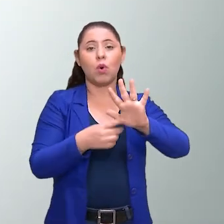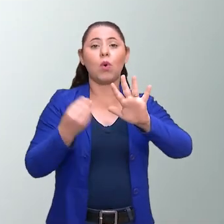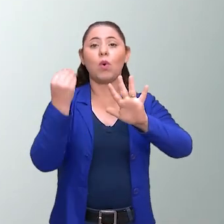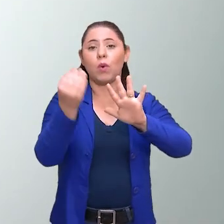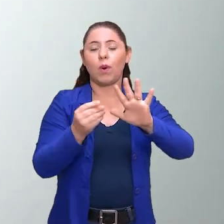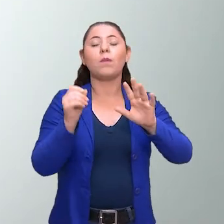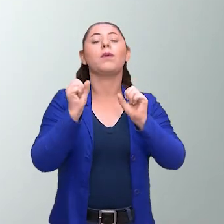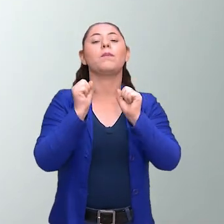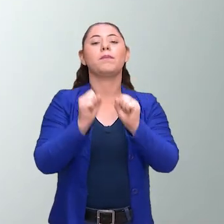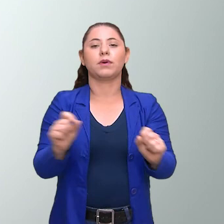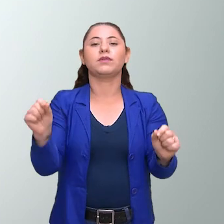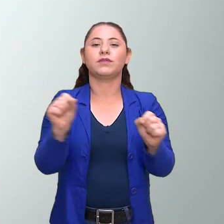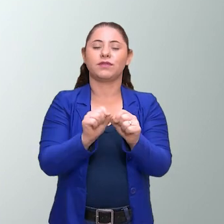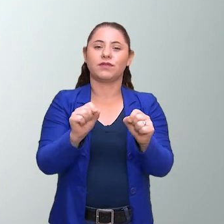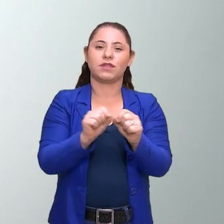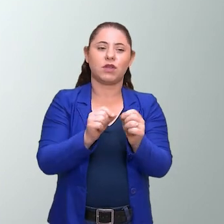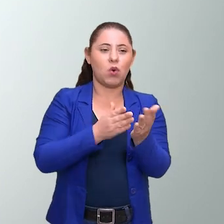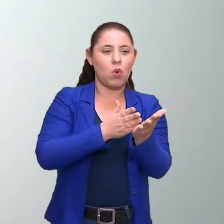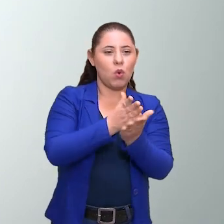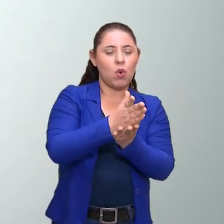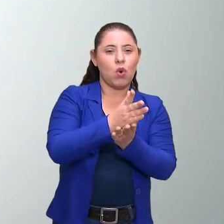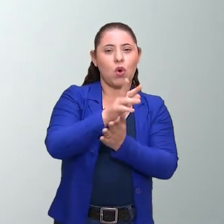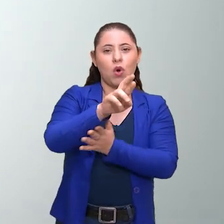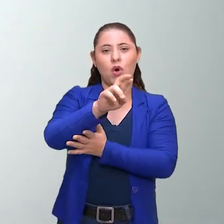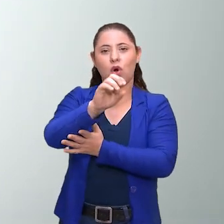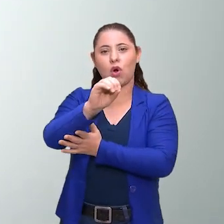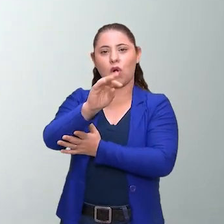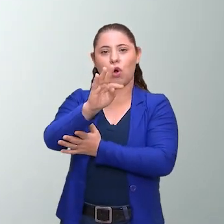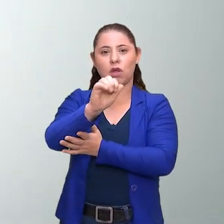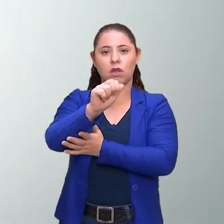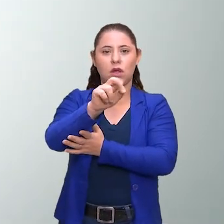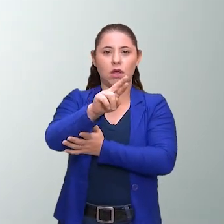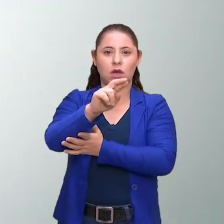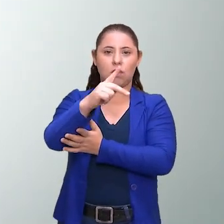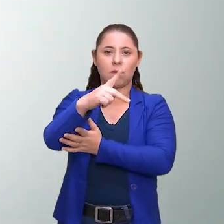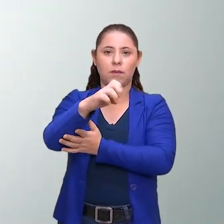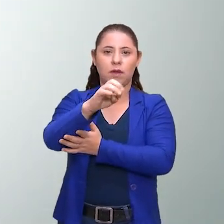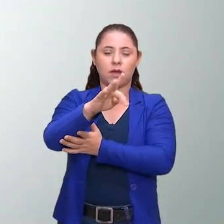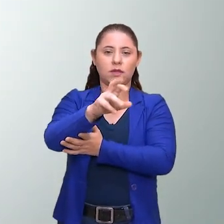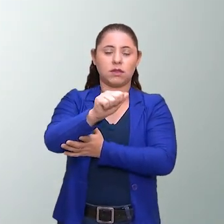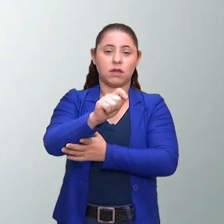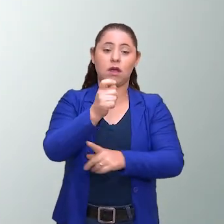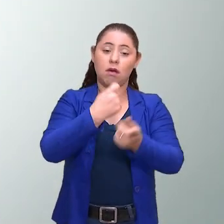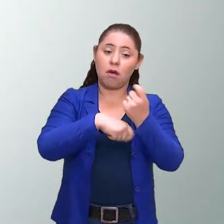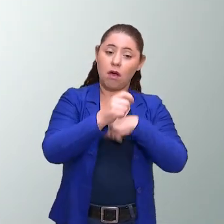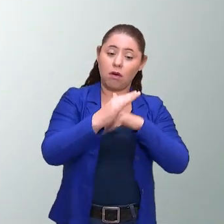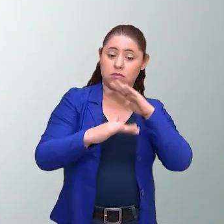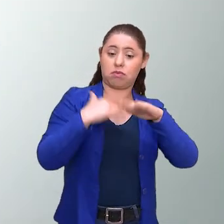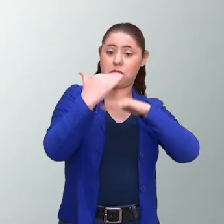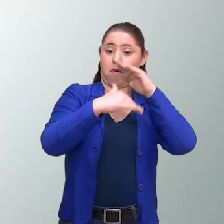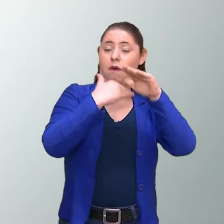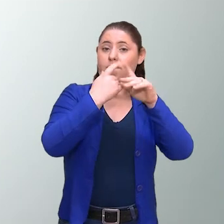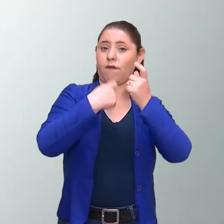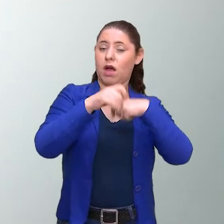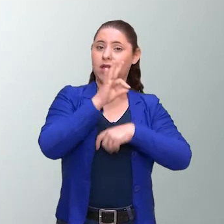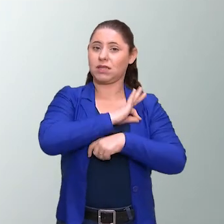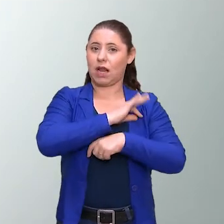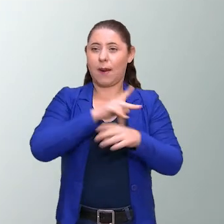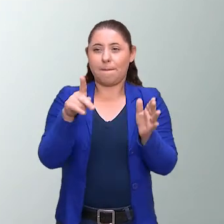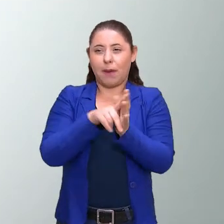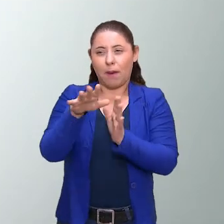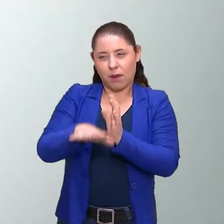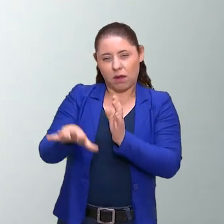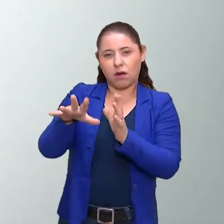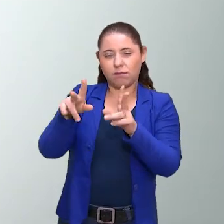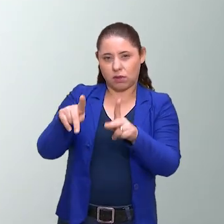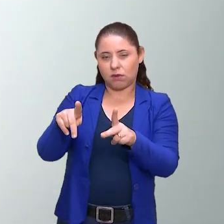mostrando de que jeito a gente pode, com a rota rupestre, ter algum rendimento e fazendo com que exista